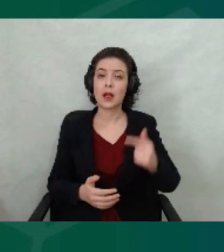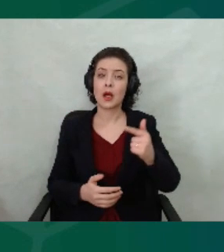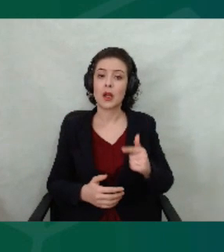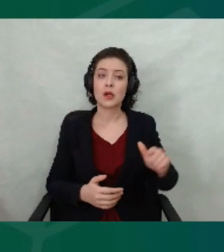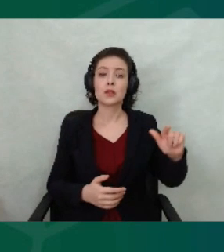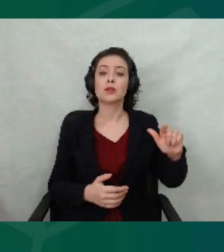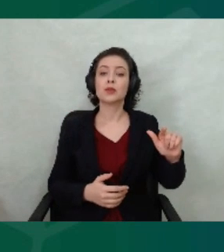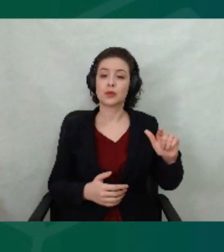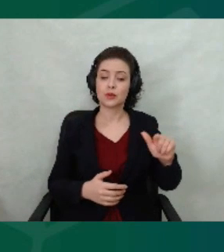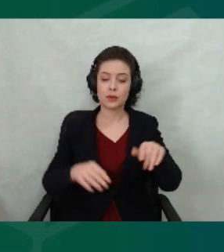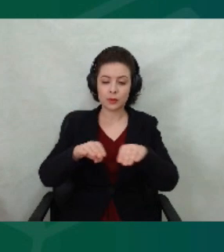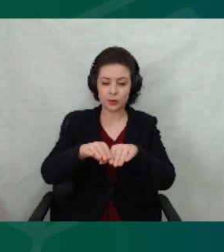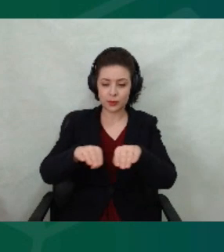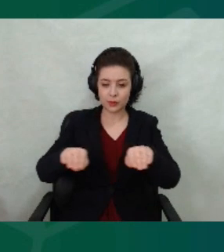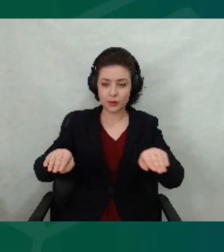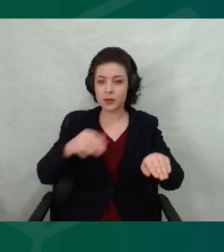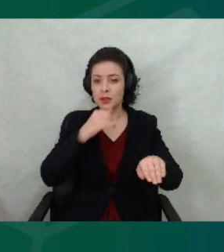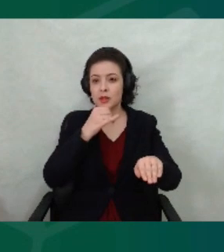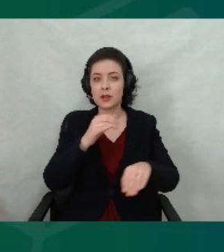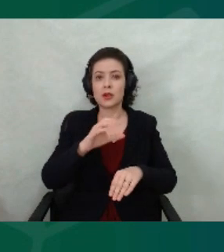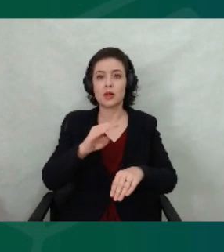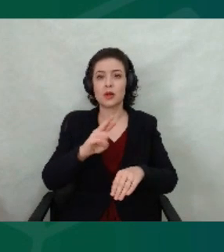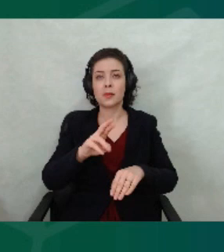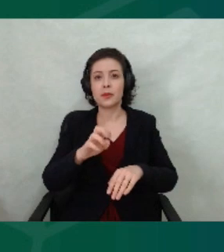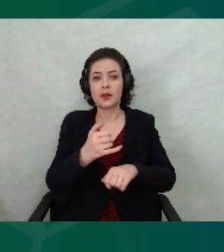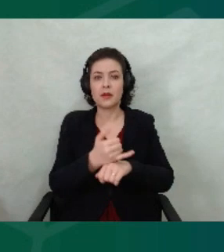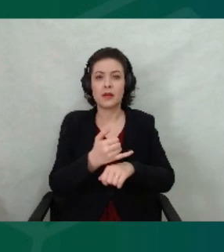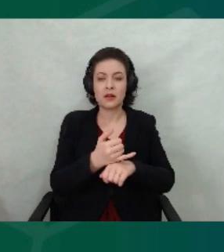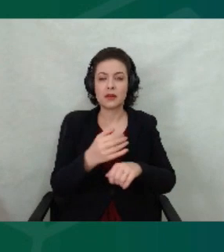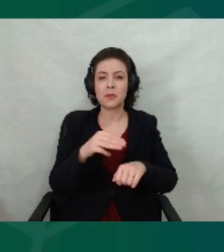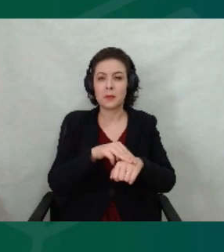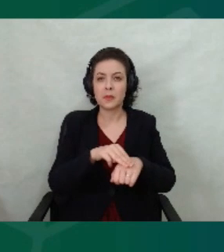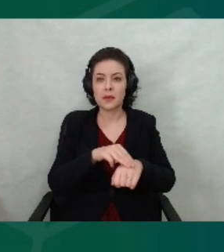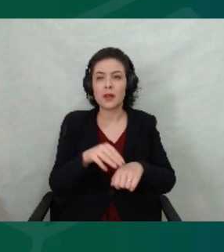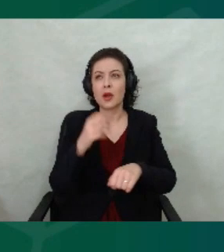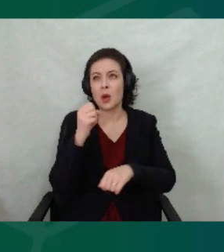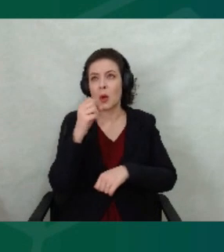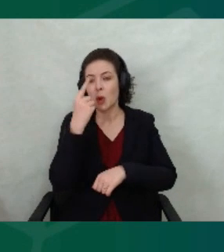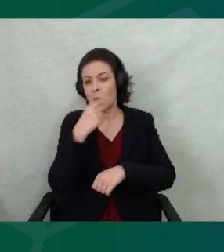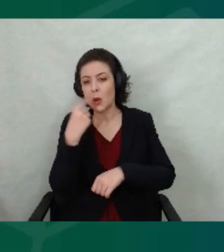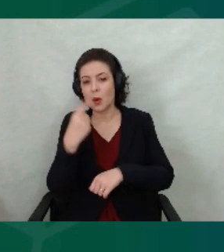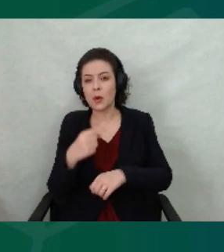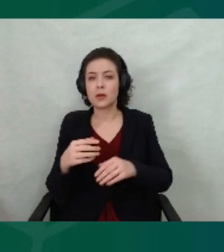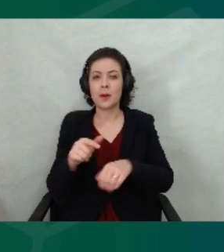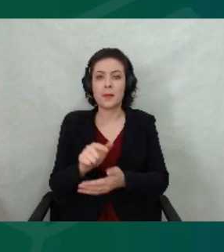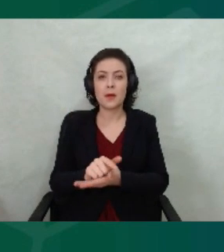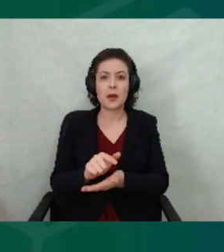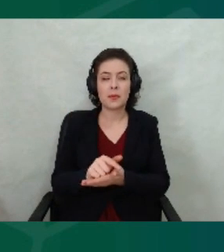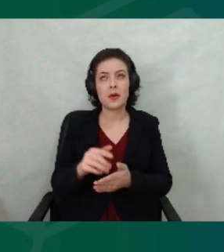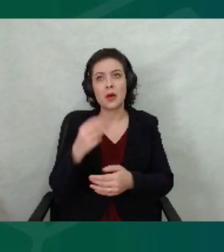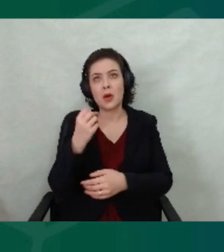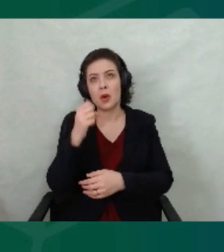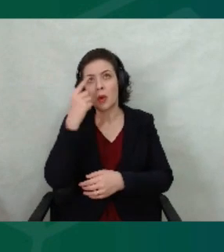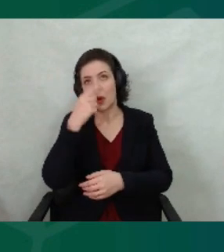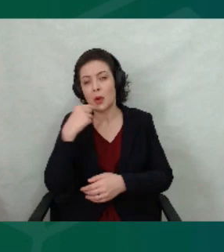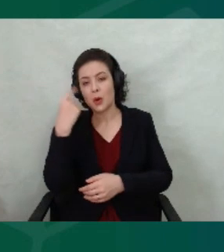superfícies, né? Então, o cobre em torno ali de 8 horas ainda foi encontrado, né? No papelão também em torno de 8 horas, e aí ele